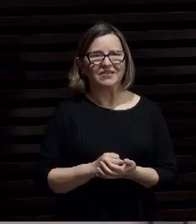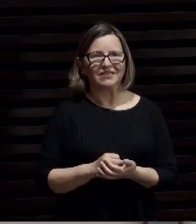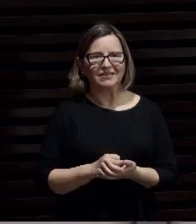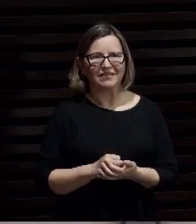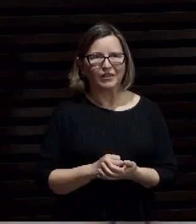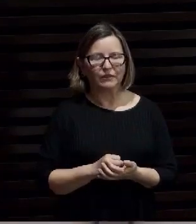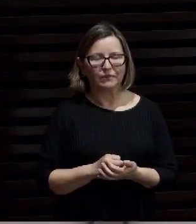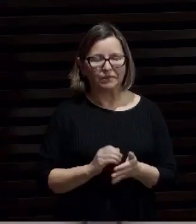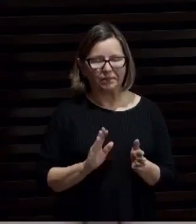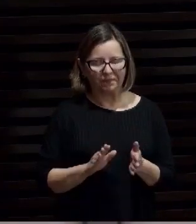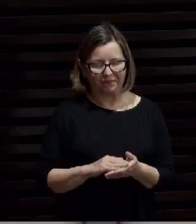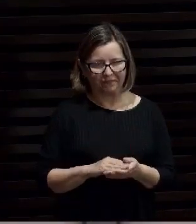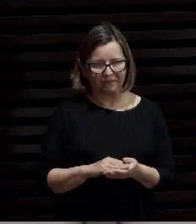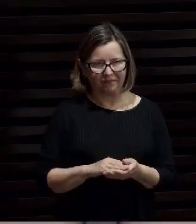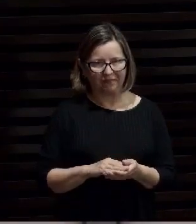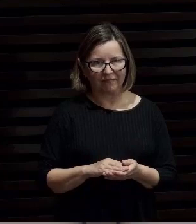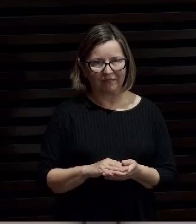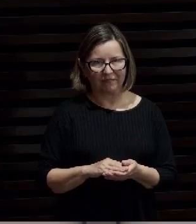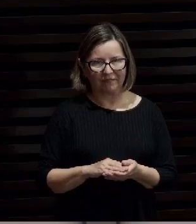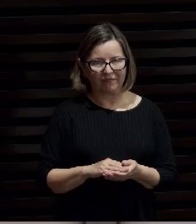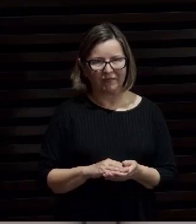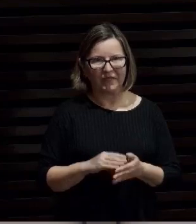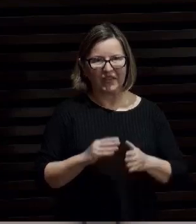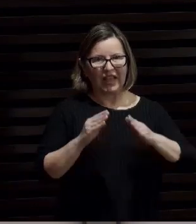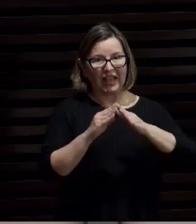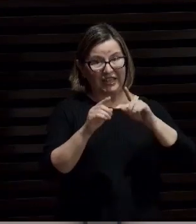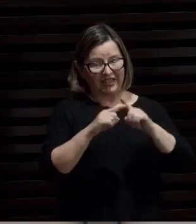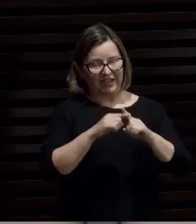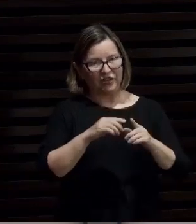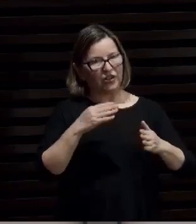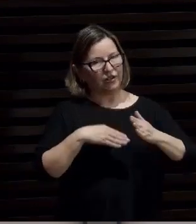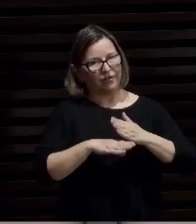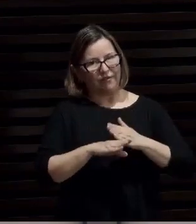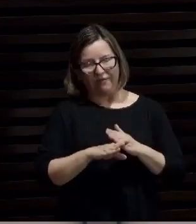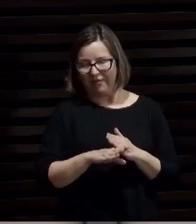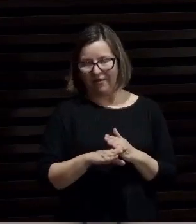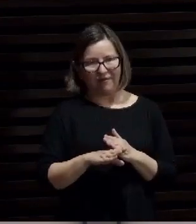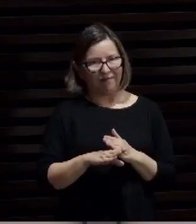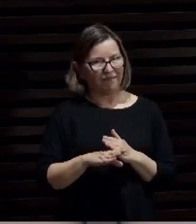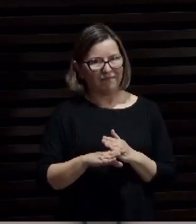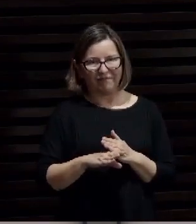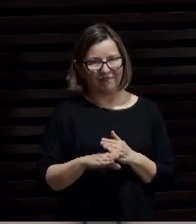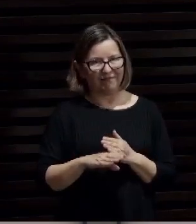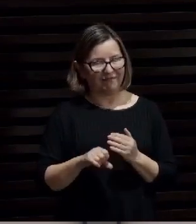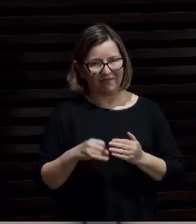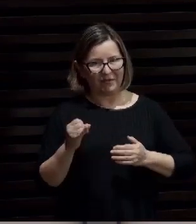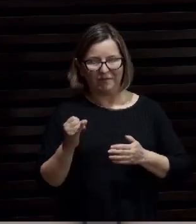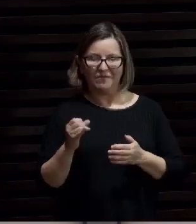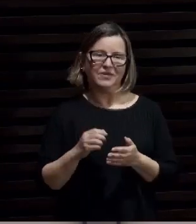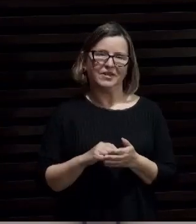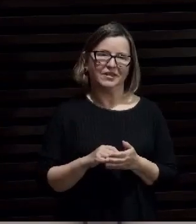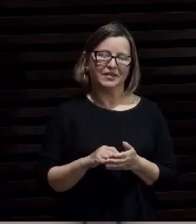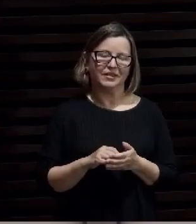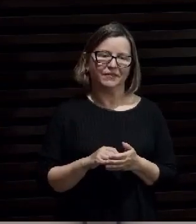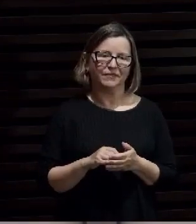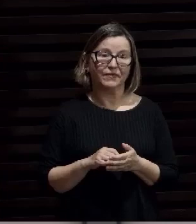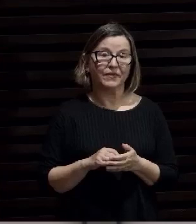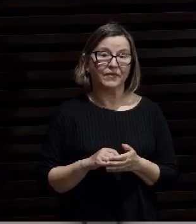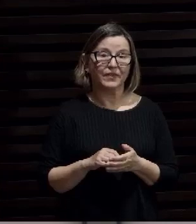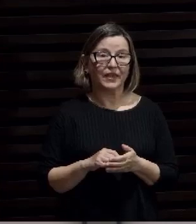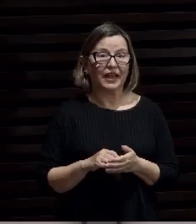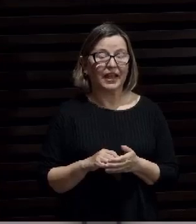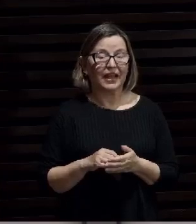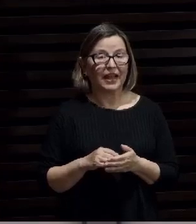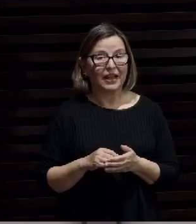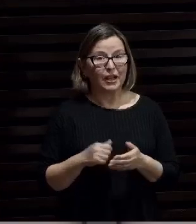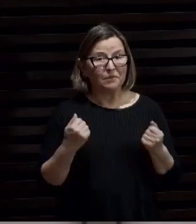Os meus títulos, a igreja que eu frequento não muda nada. Eu preciso nascer de novo, mas eu não tenho participação nenhuma no meu novo nascimento. É pela fé, mas nem a